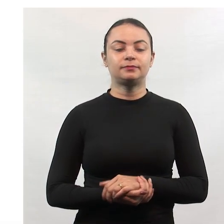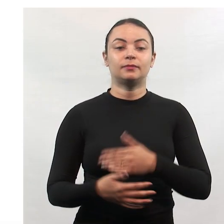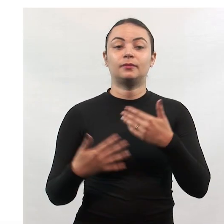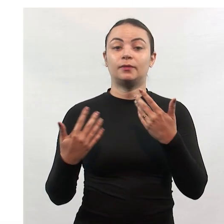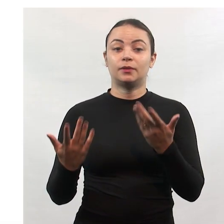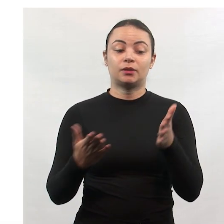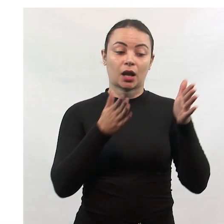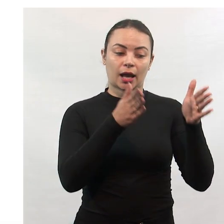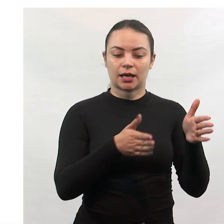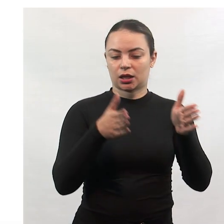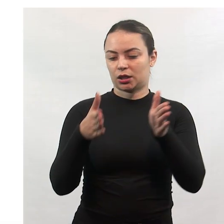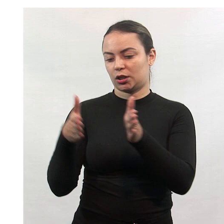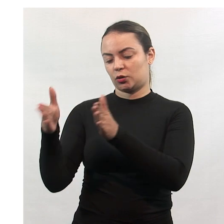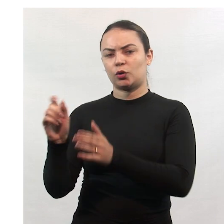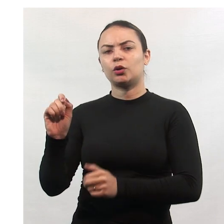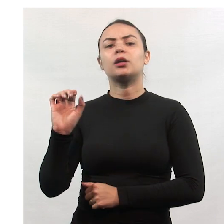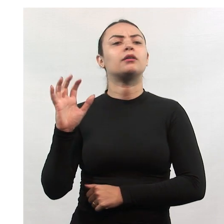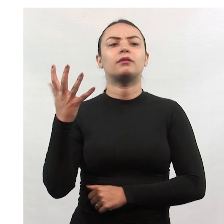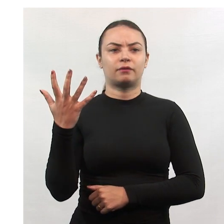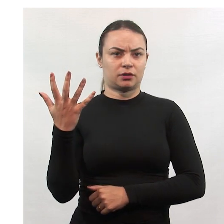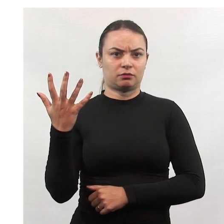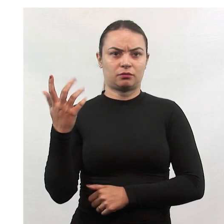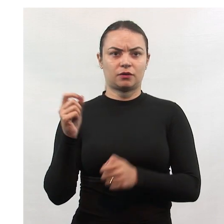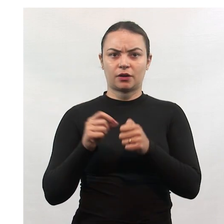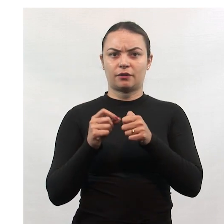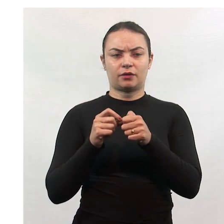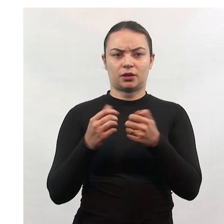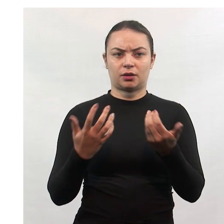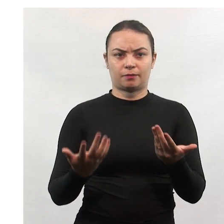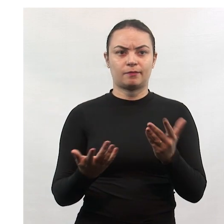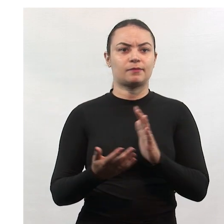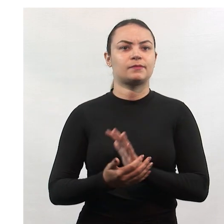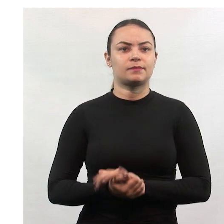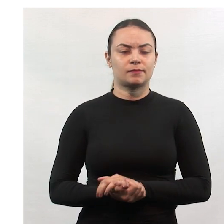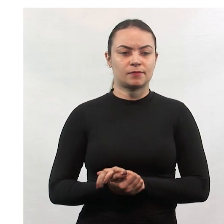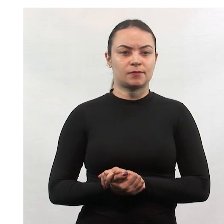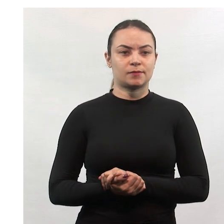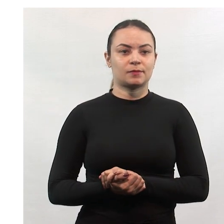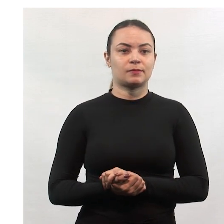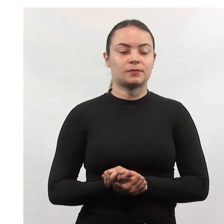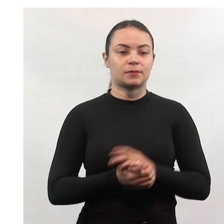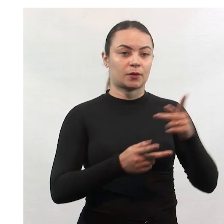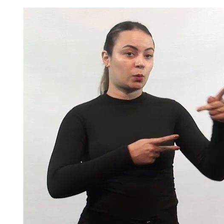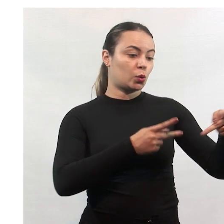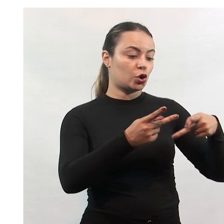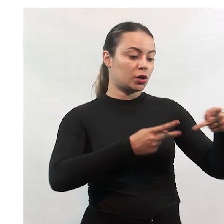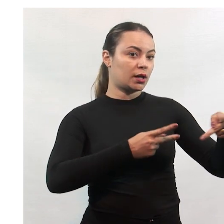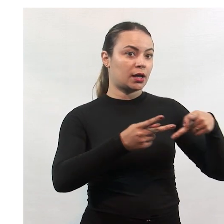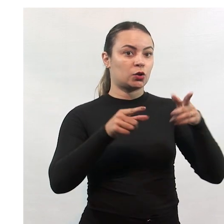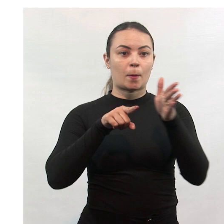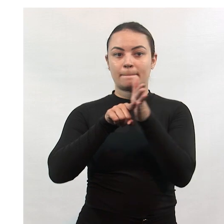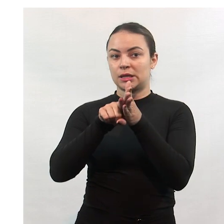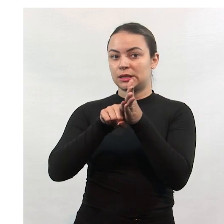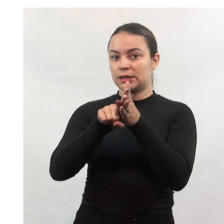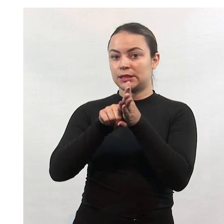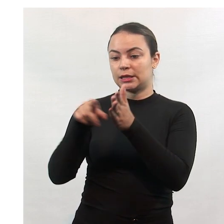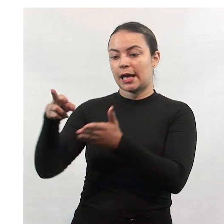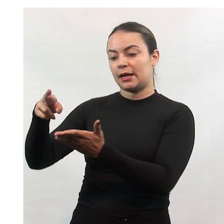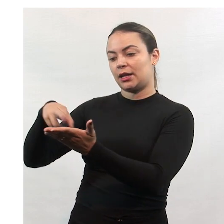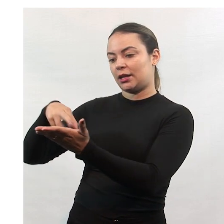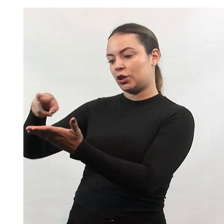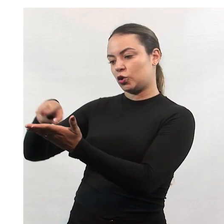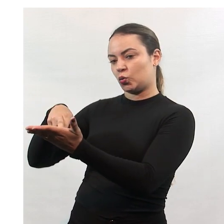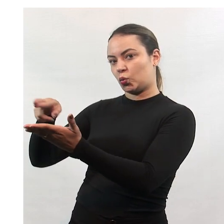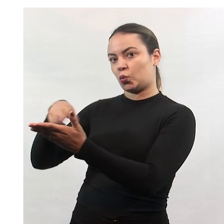E aí a gente tem, então, o relatório, né, nesse escopo de tempo